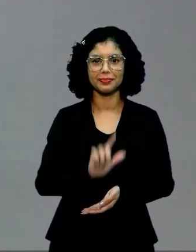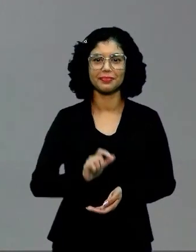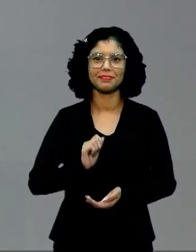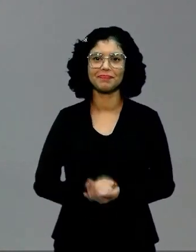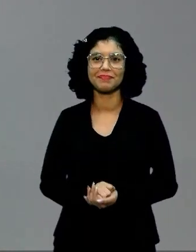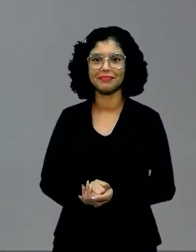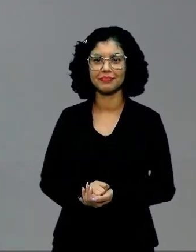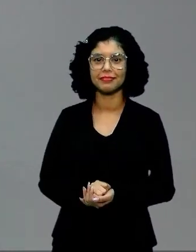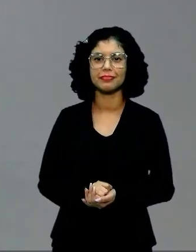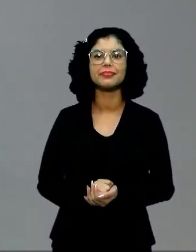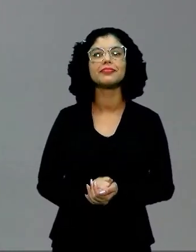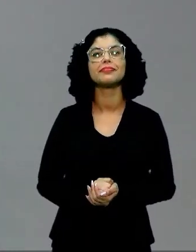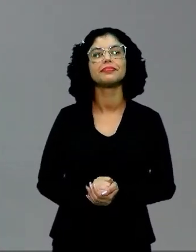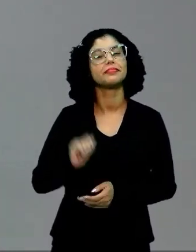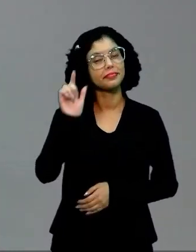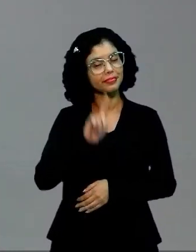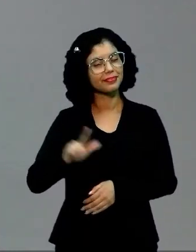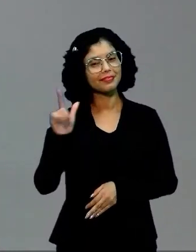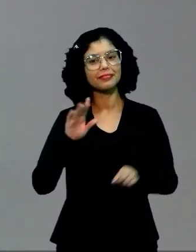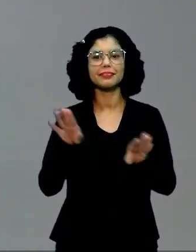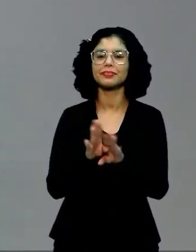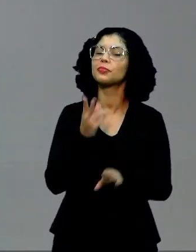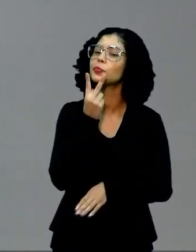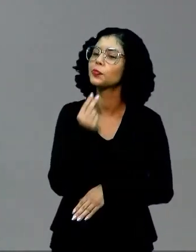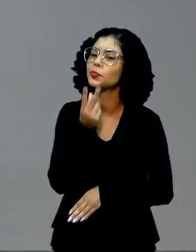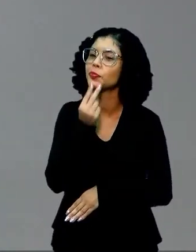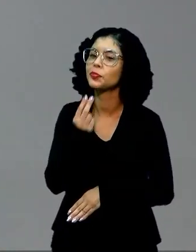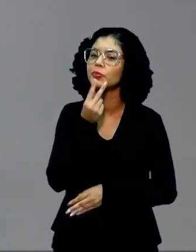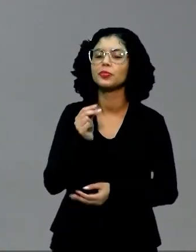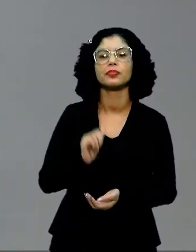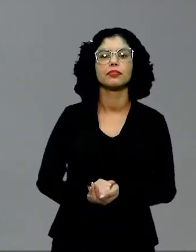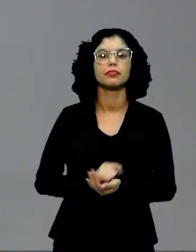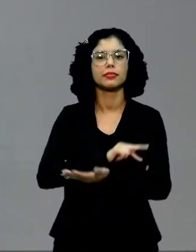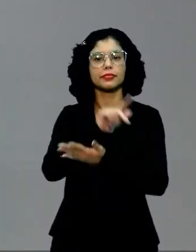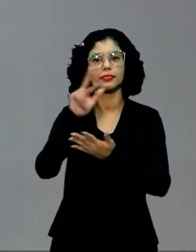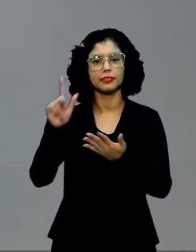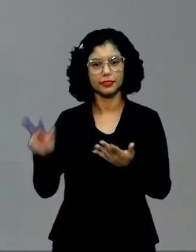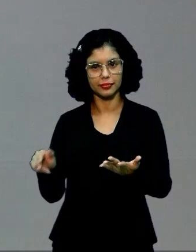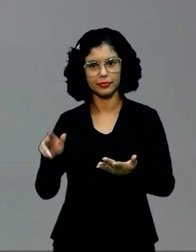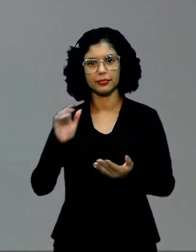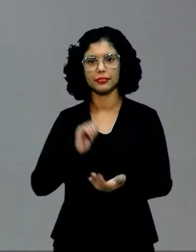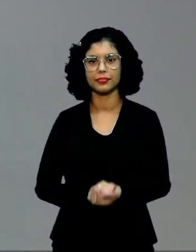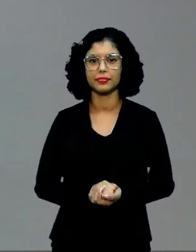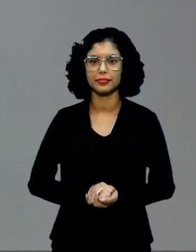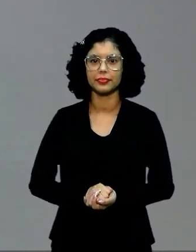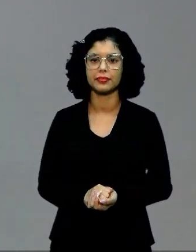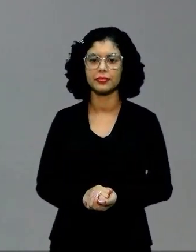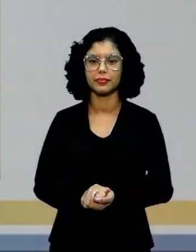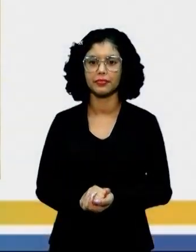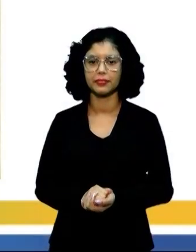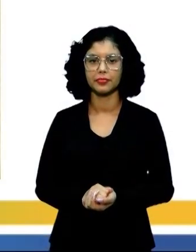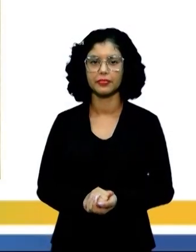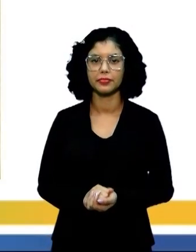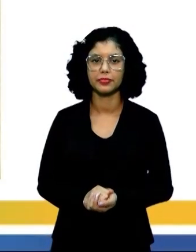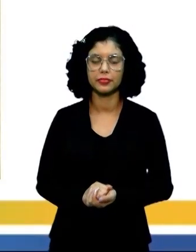com o ícone da literatura brasileira, Machado de Assis e suas múltiplas faces. Vamos lá?